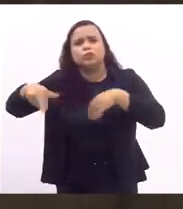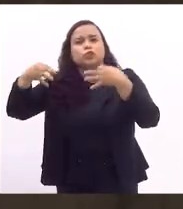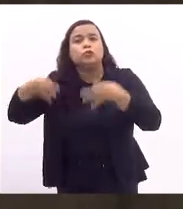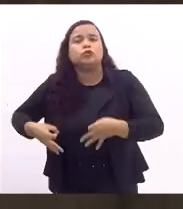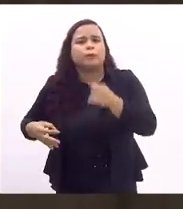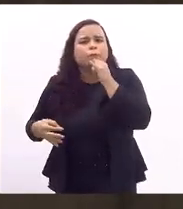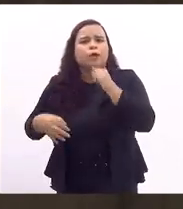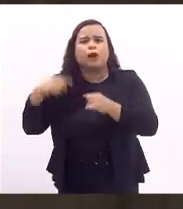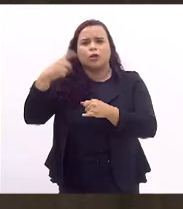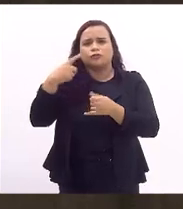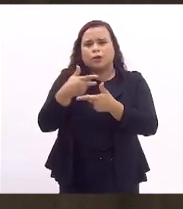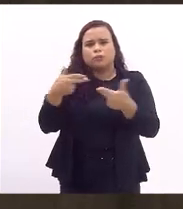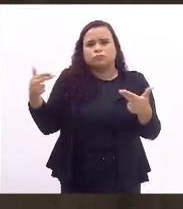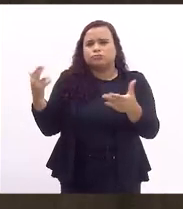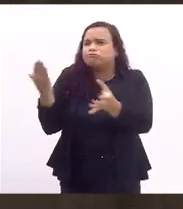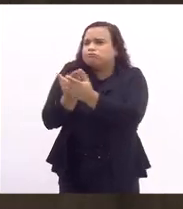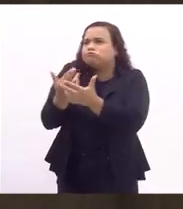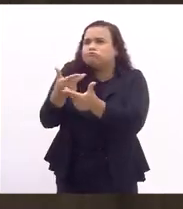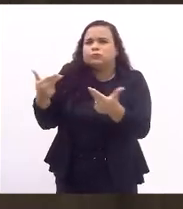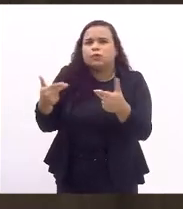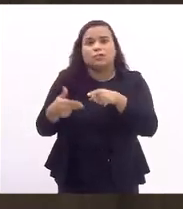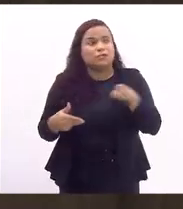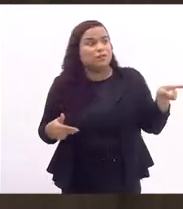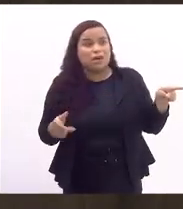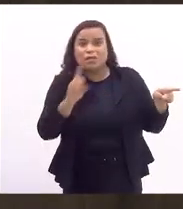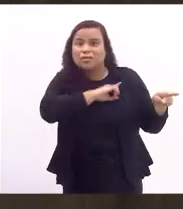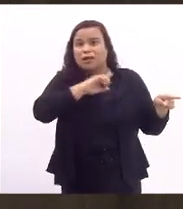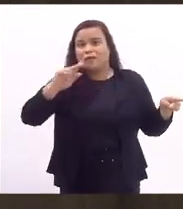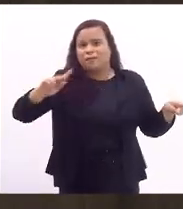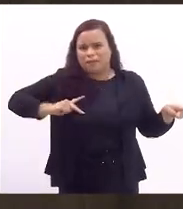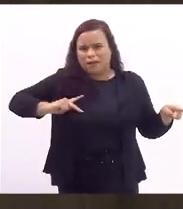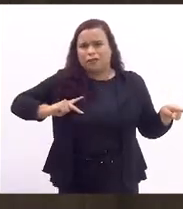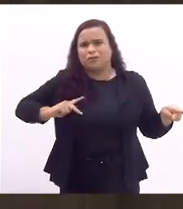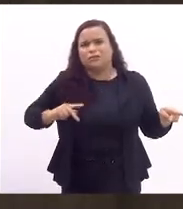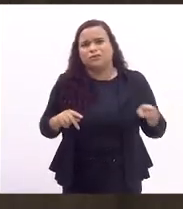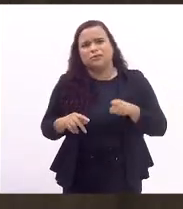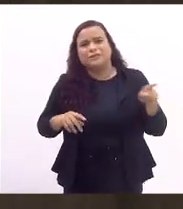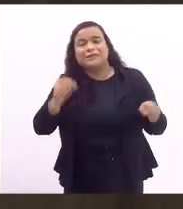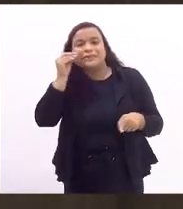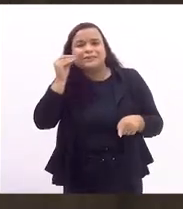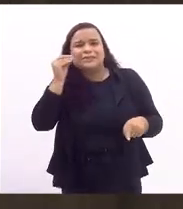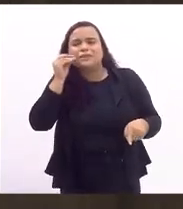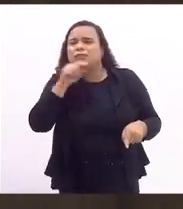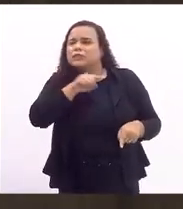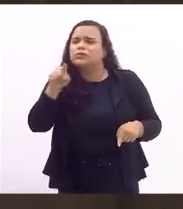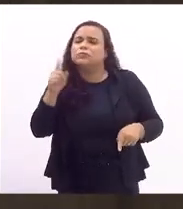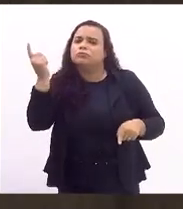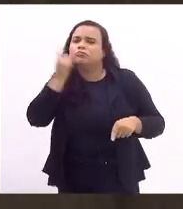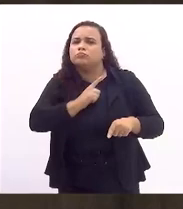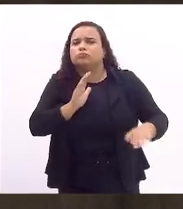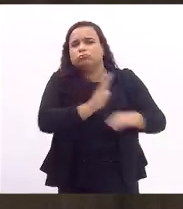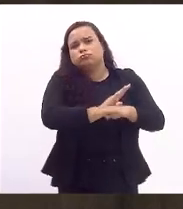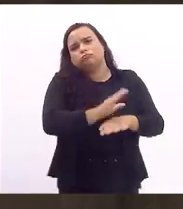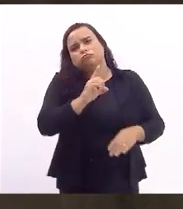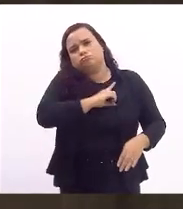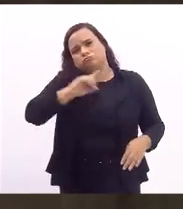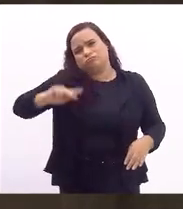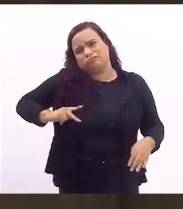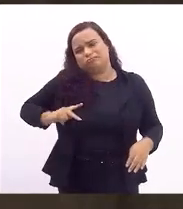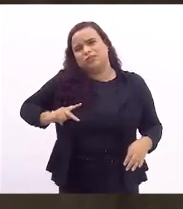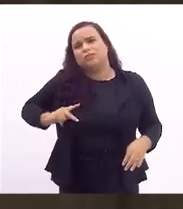O que significa defensoria pública e principalmente aqui no nosso estado a gente